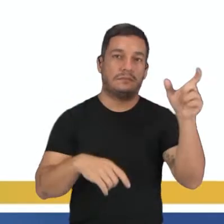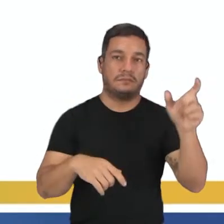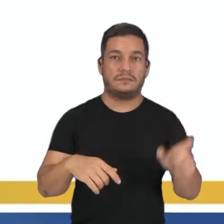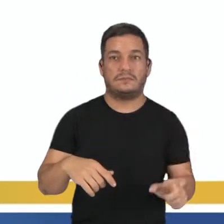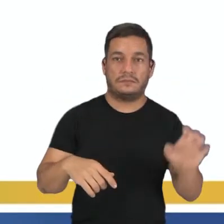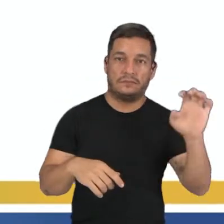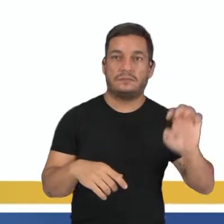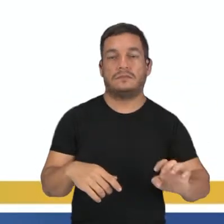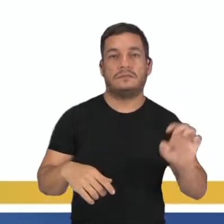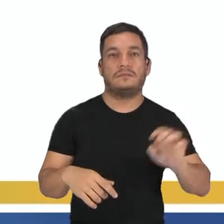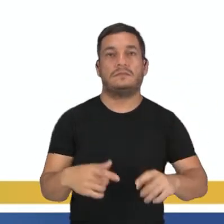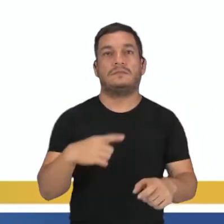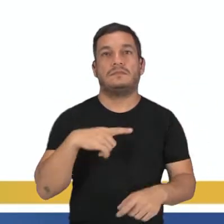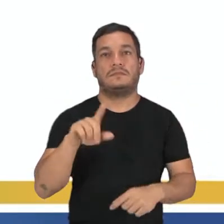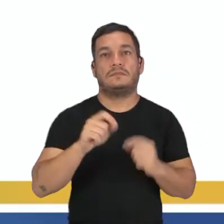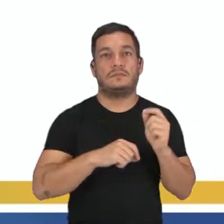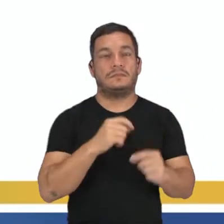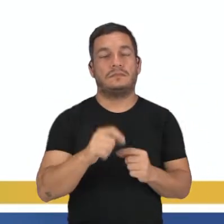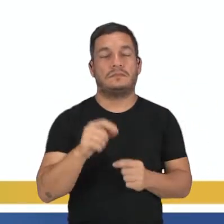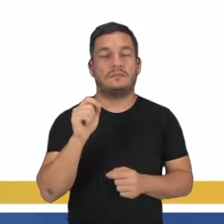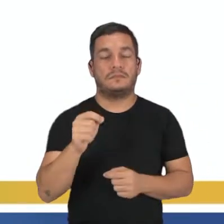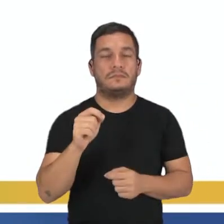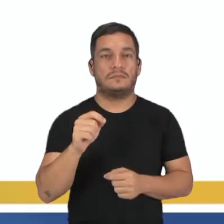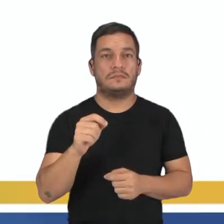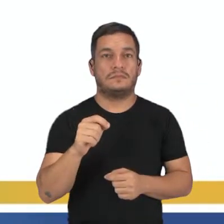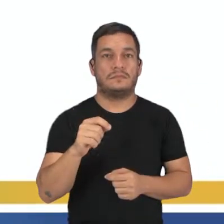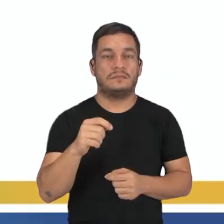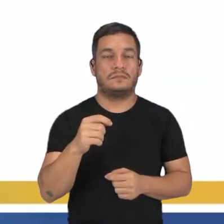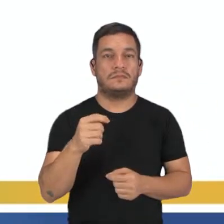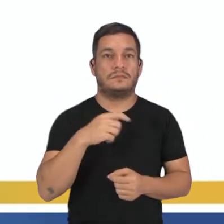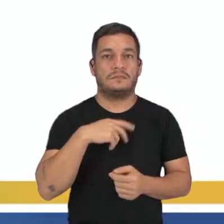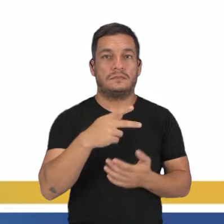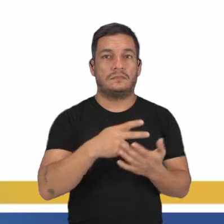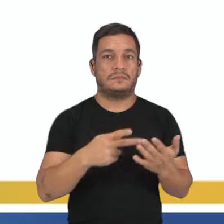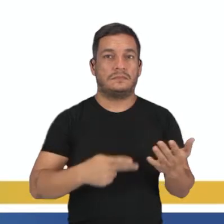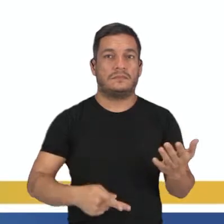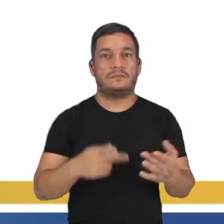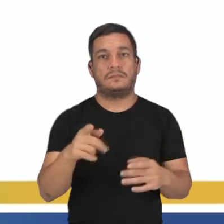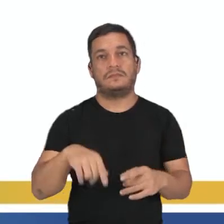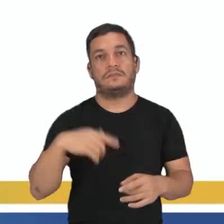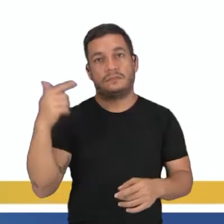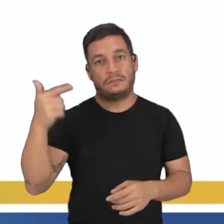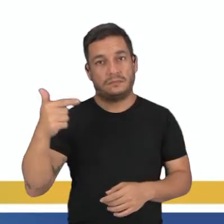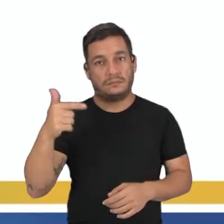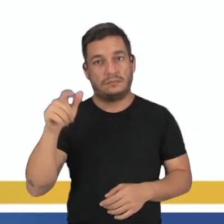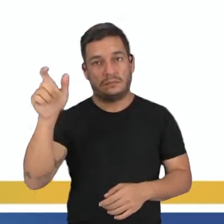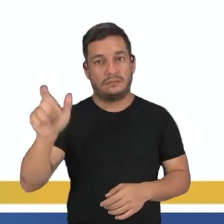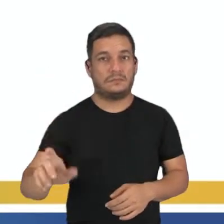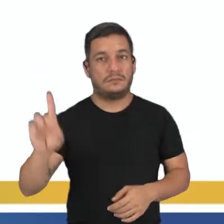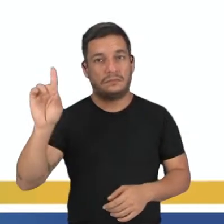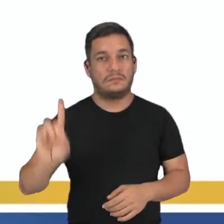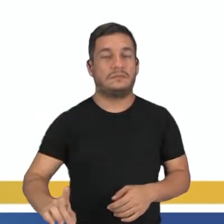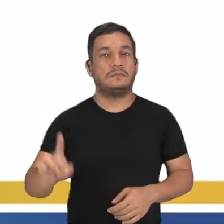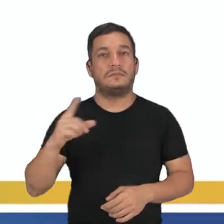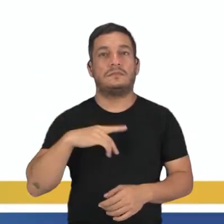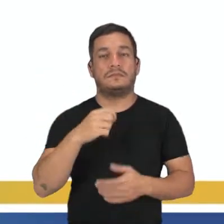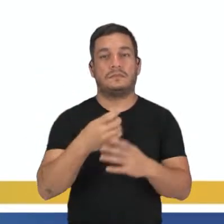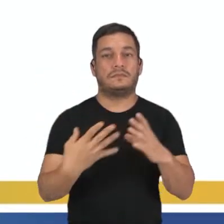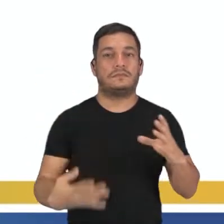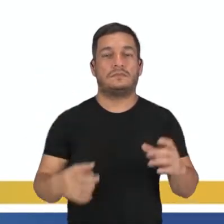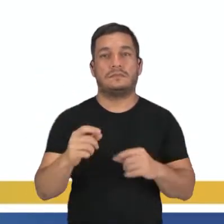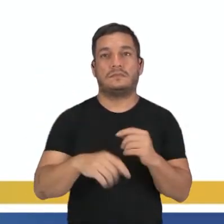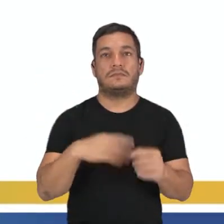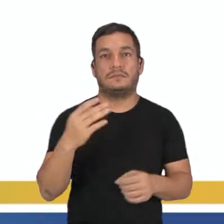lado esquerdo você percebe as características do gênero poema e no segundo lado direito você percebe as